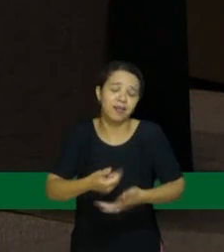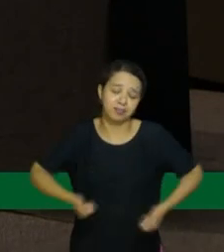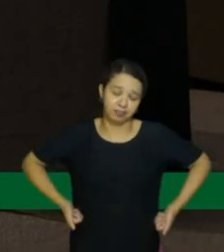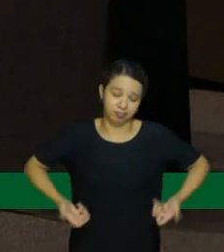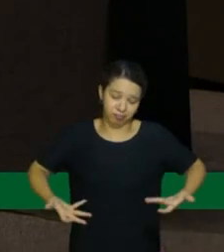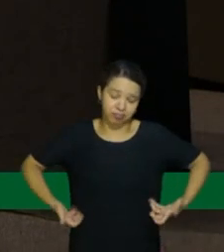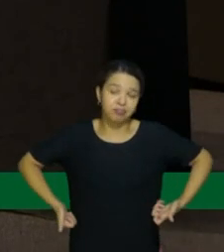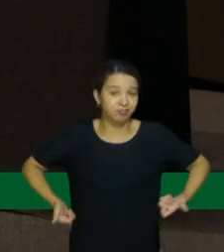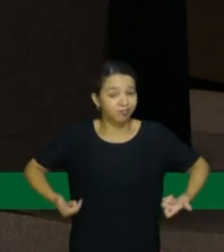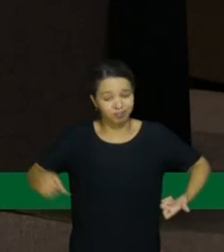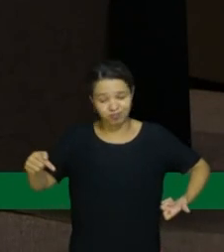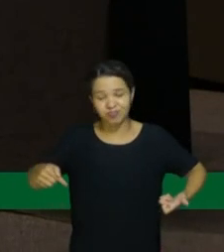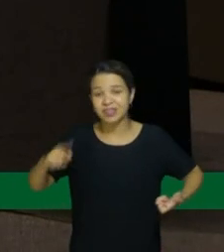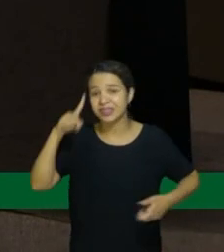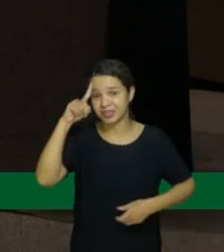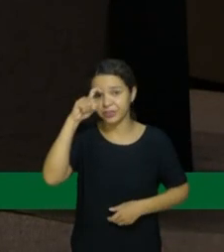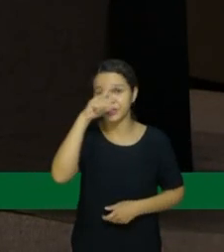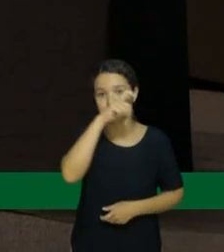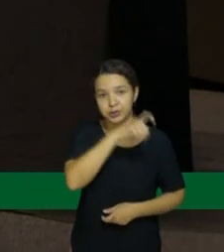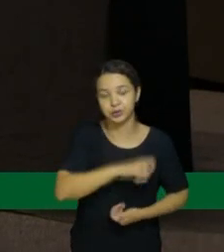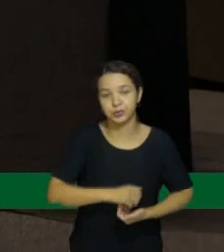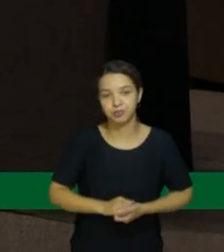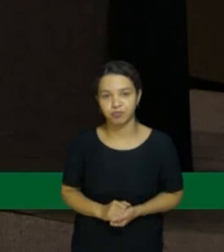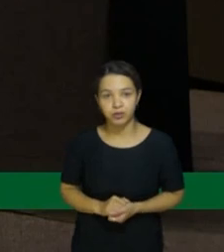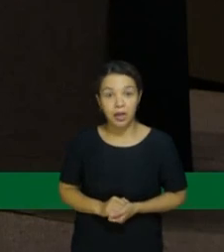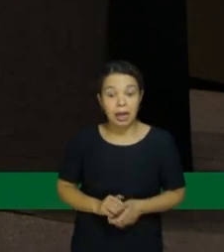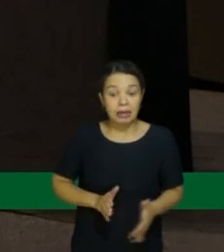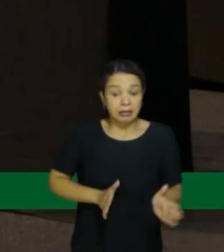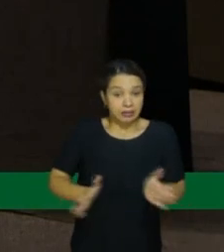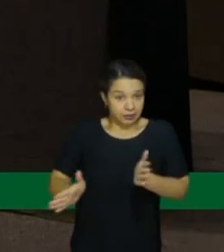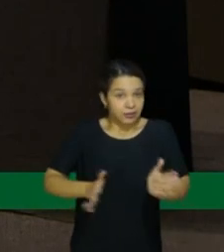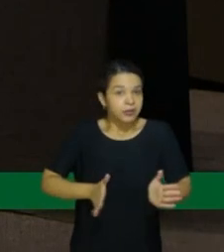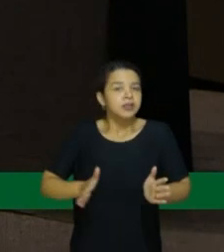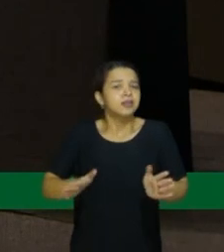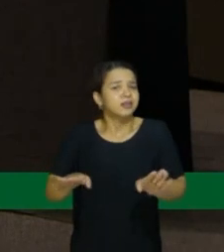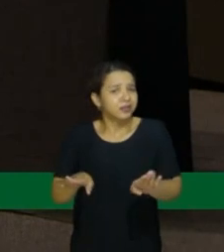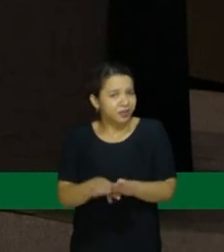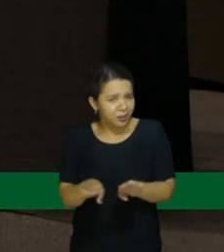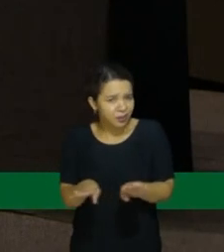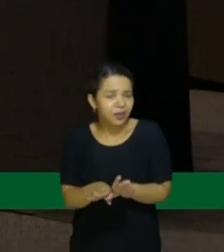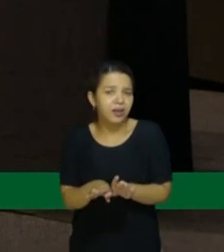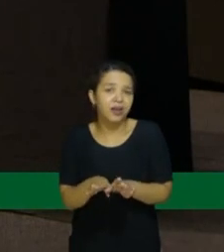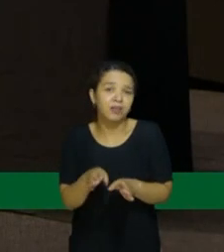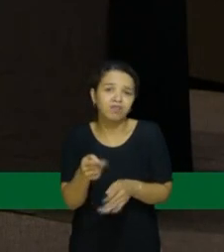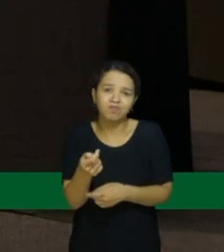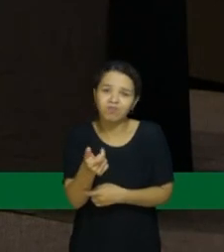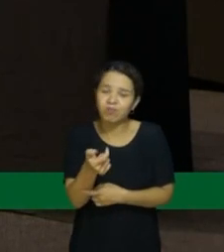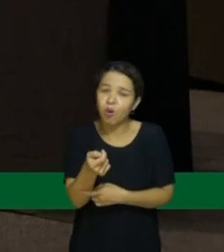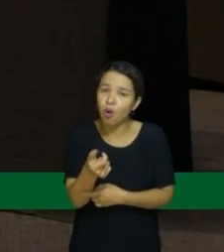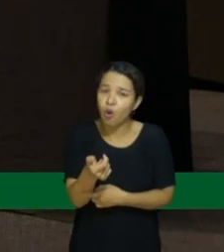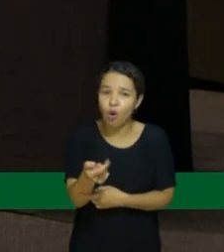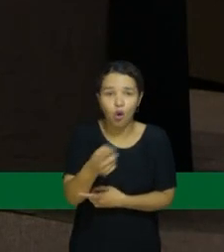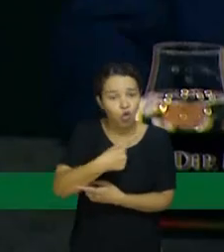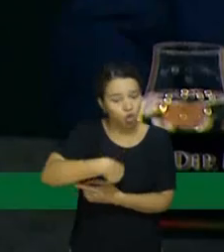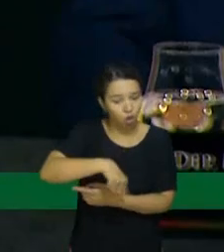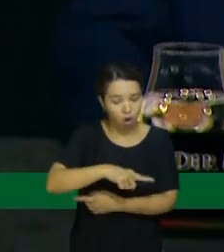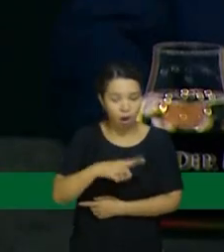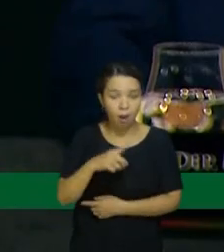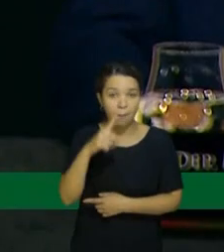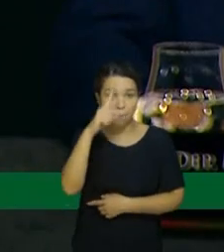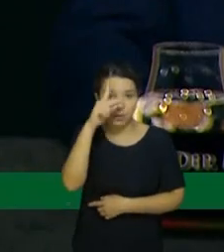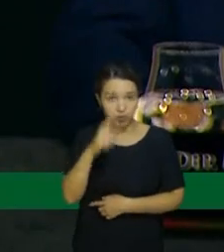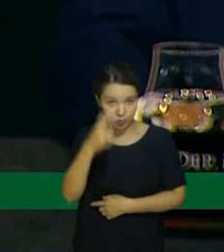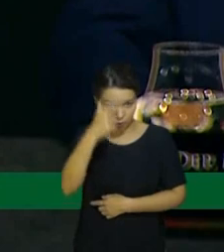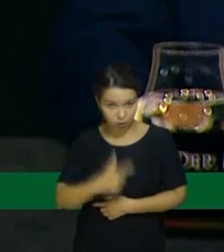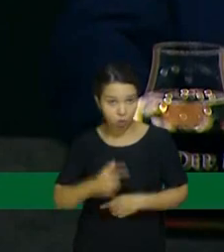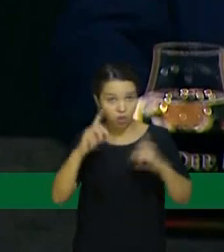difícil né as acessibilidades também elas estão ainda muito pouca para nós pessoas com deficiência